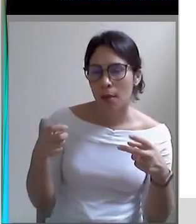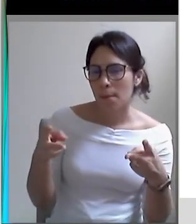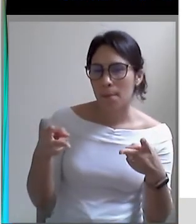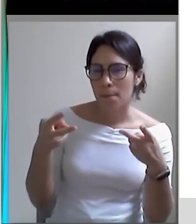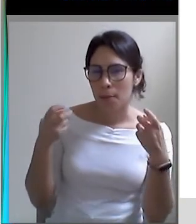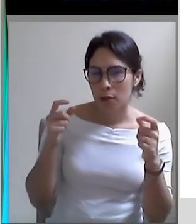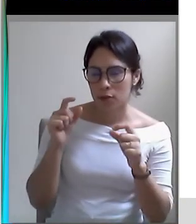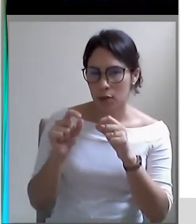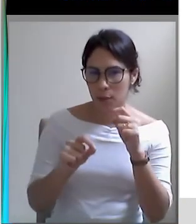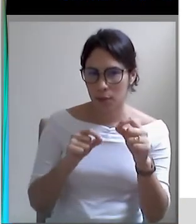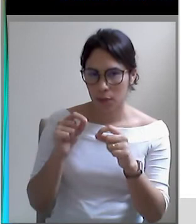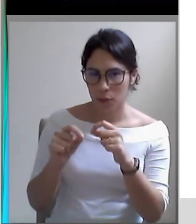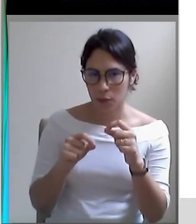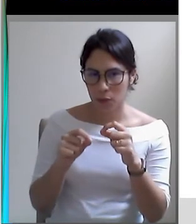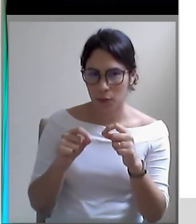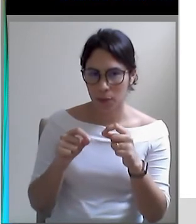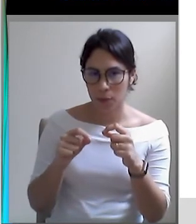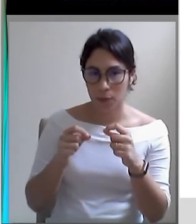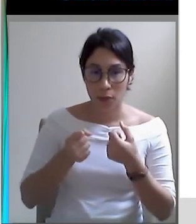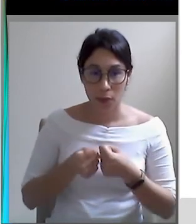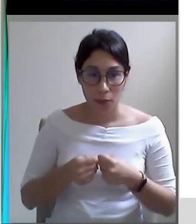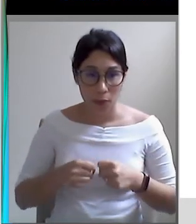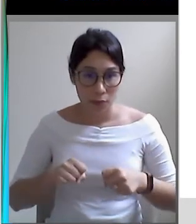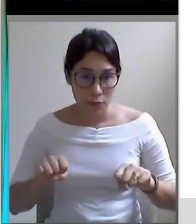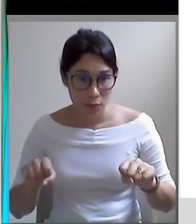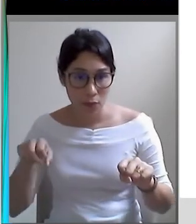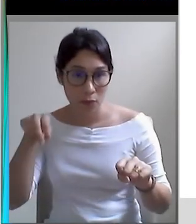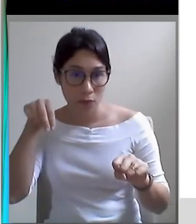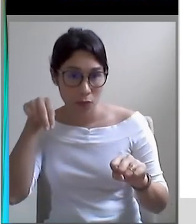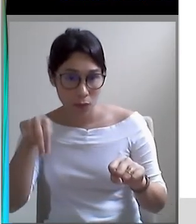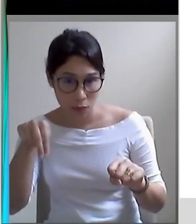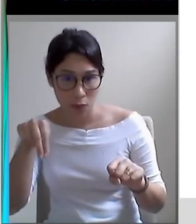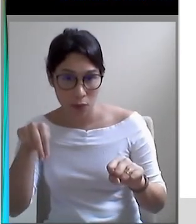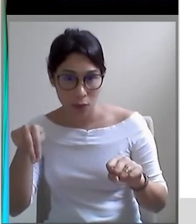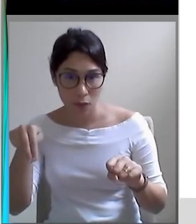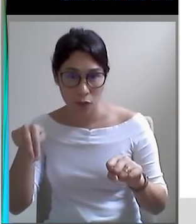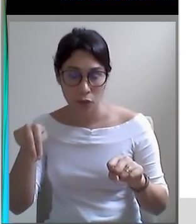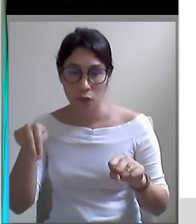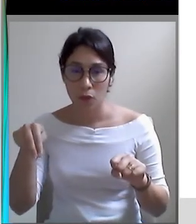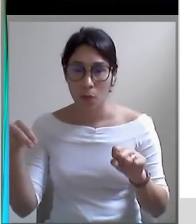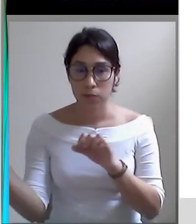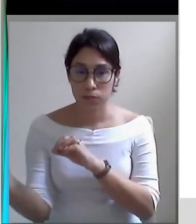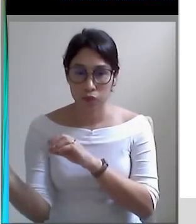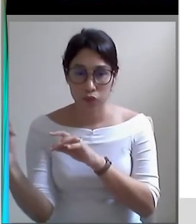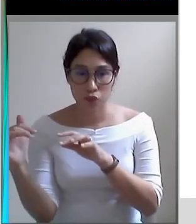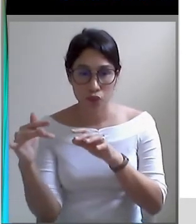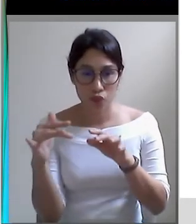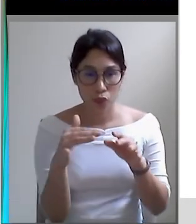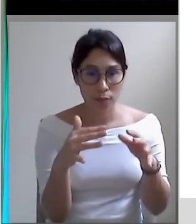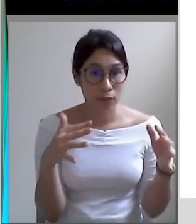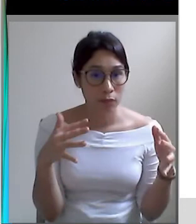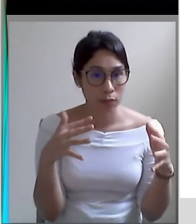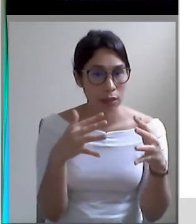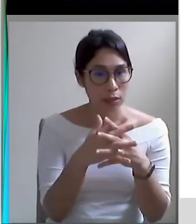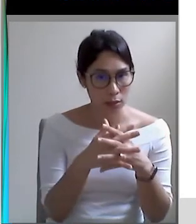Nesta imagem, podemos observar o recrutamento de neutrófilos circulantes para o tecido. Deve-se ter